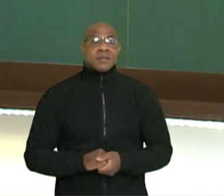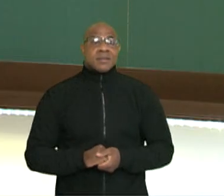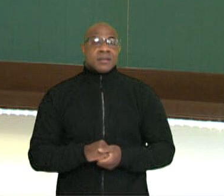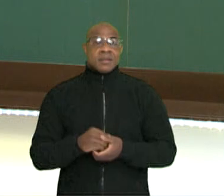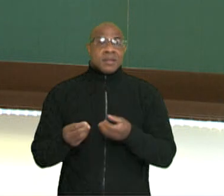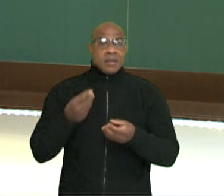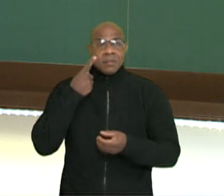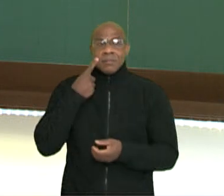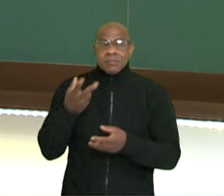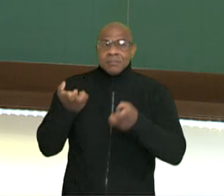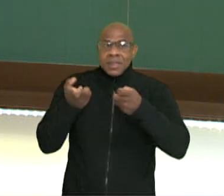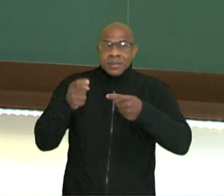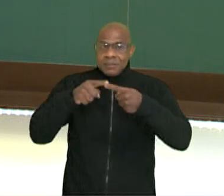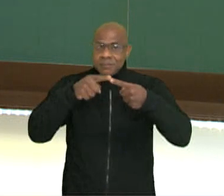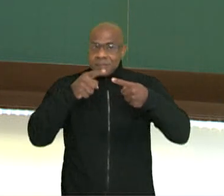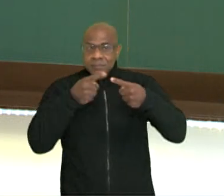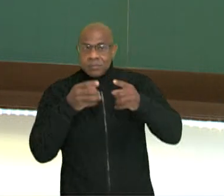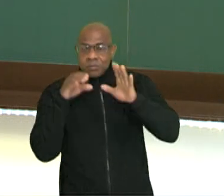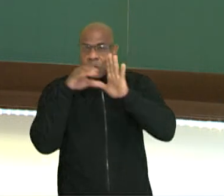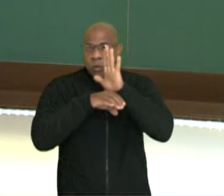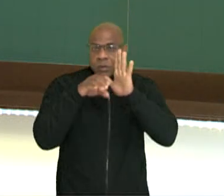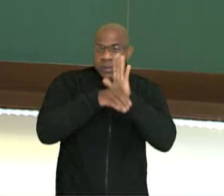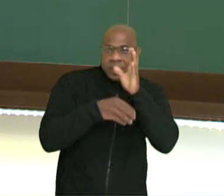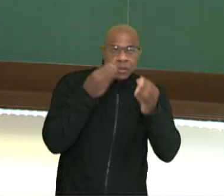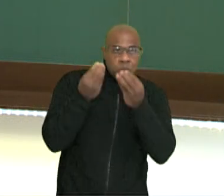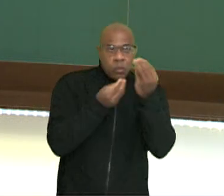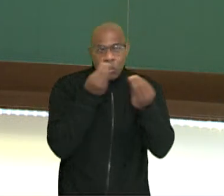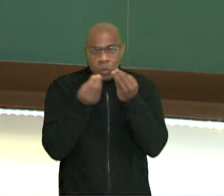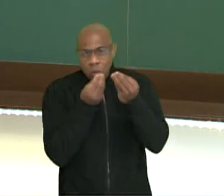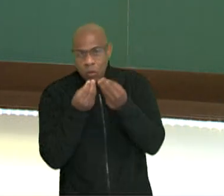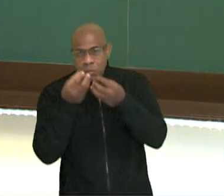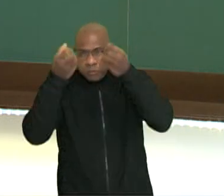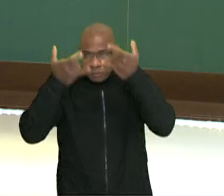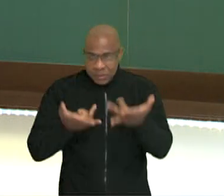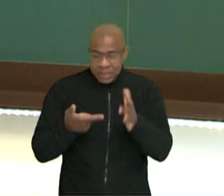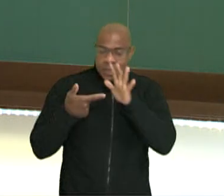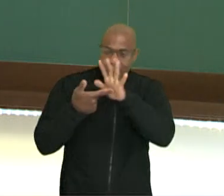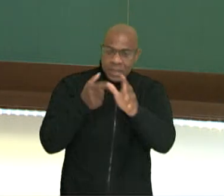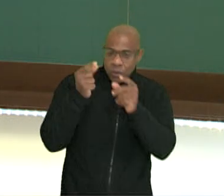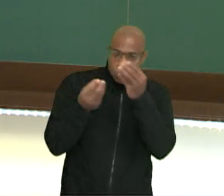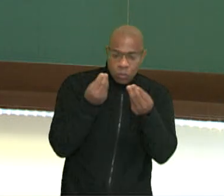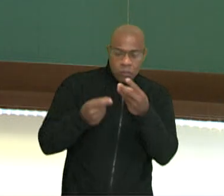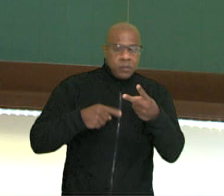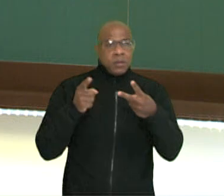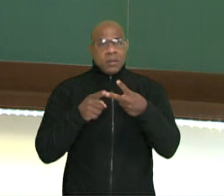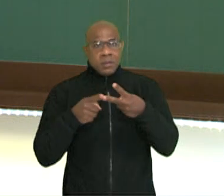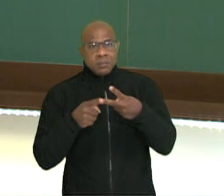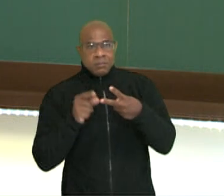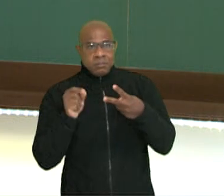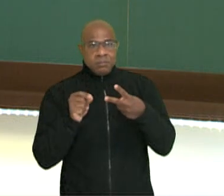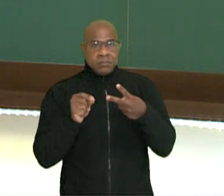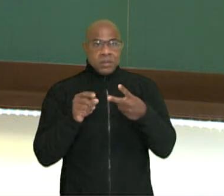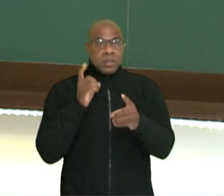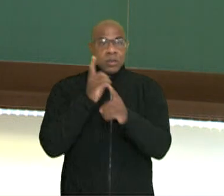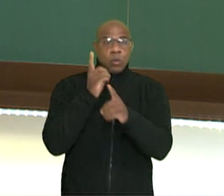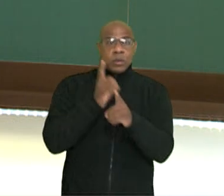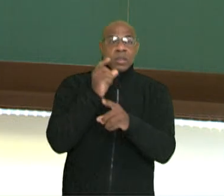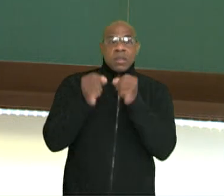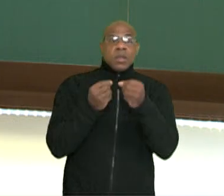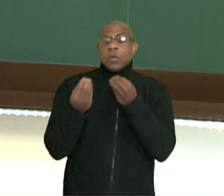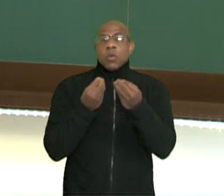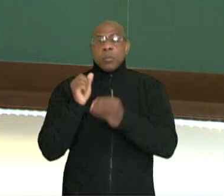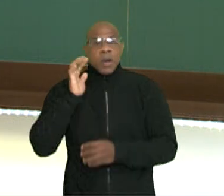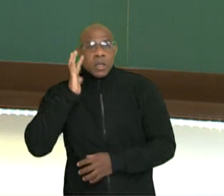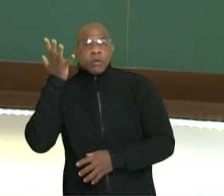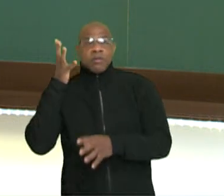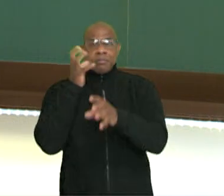equações biquadradas, então é isso que nós vamos ver hoje. Vou mostrar para vocês o que é uma equação biquadrada e encontrar as soluções de uma